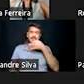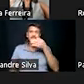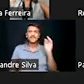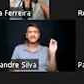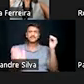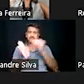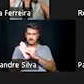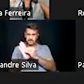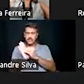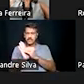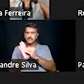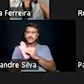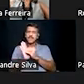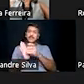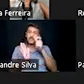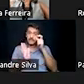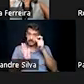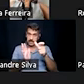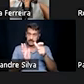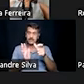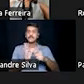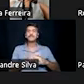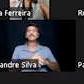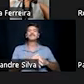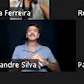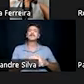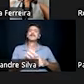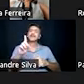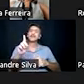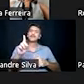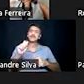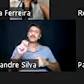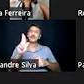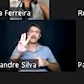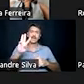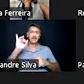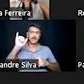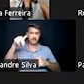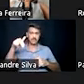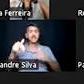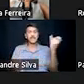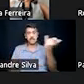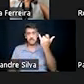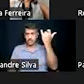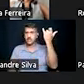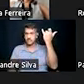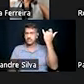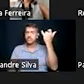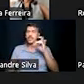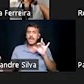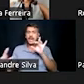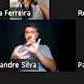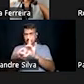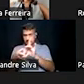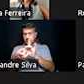que é muito interessante. E o Darwin tem um pouco essa percepção da importância que era ele ter a relação